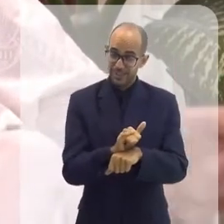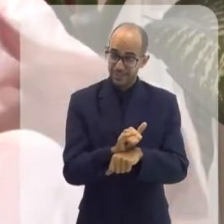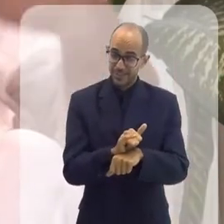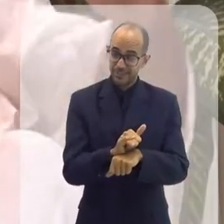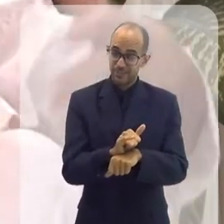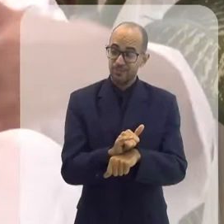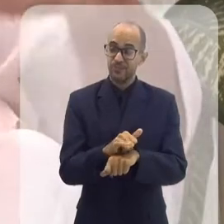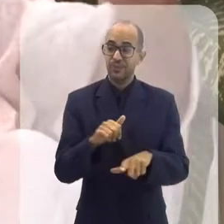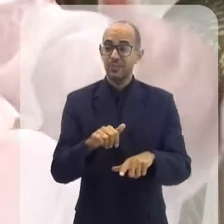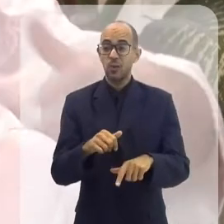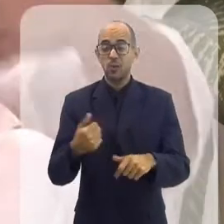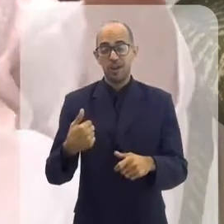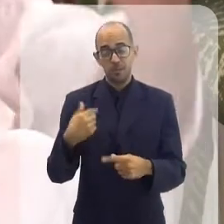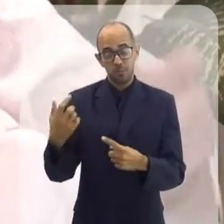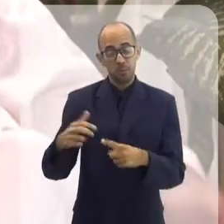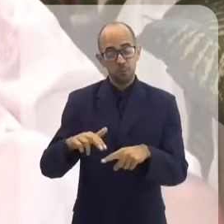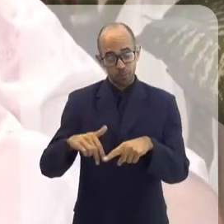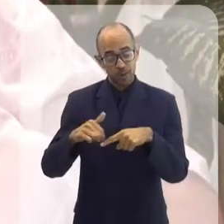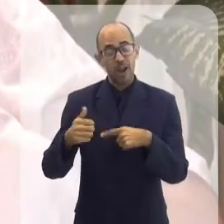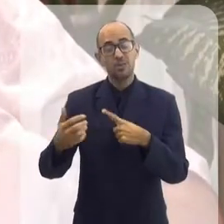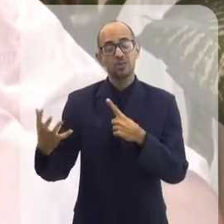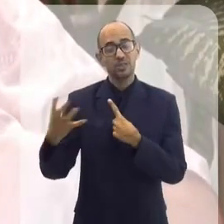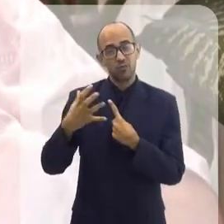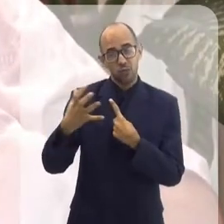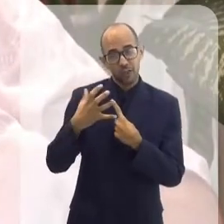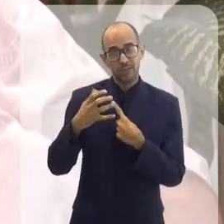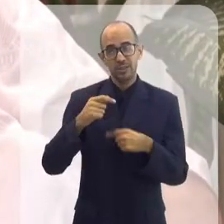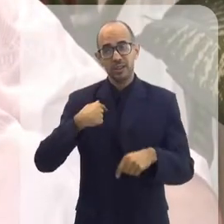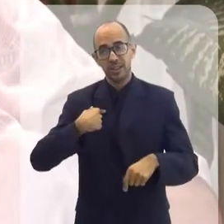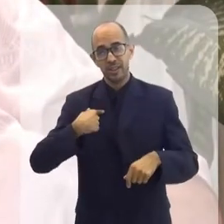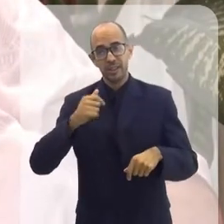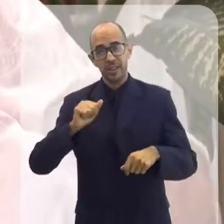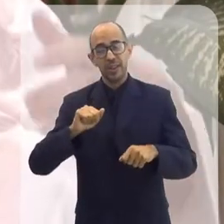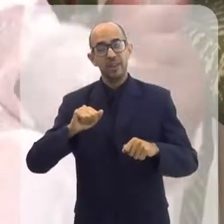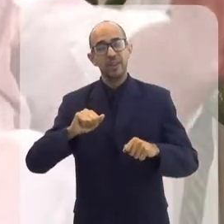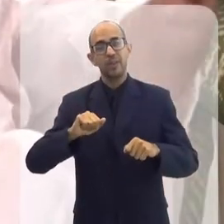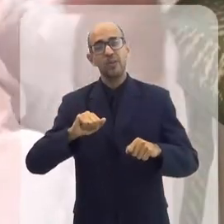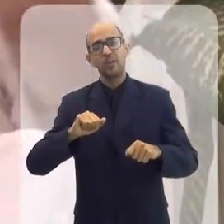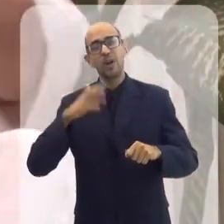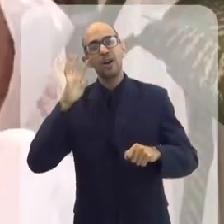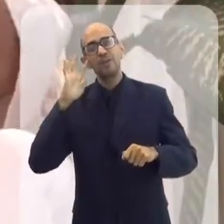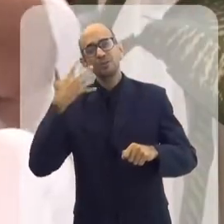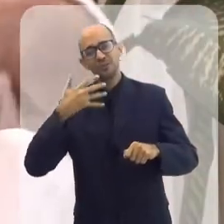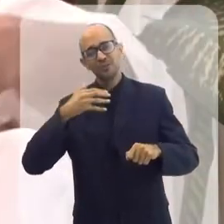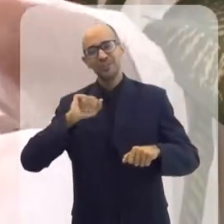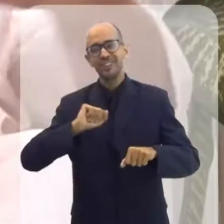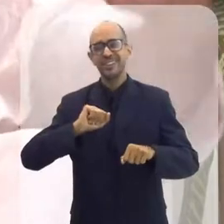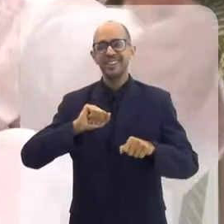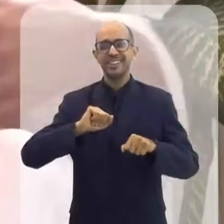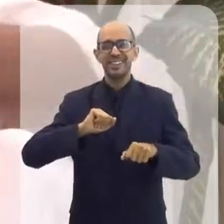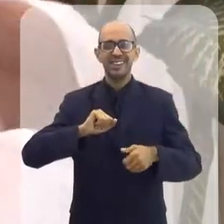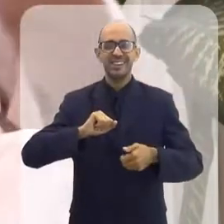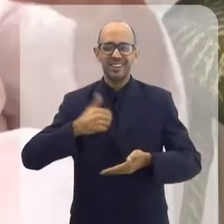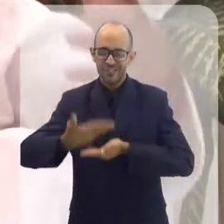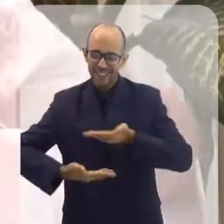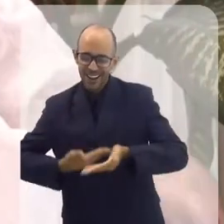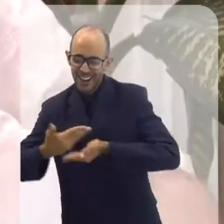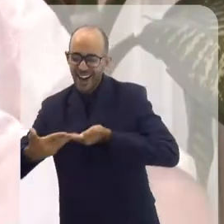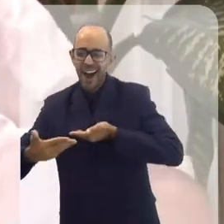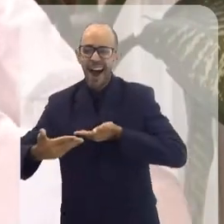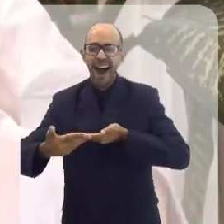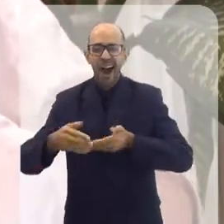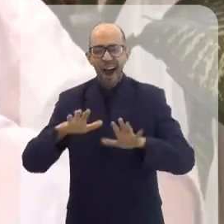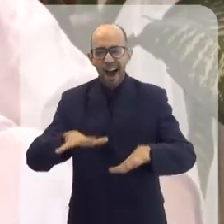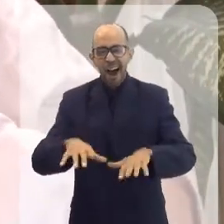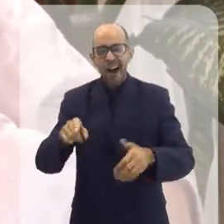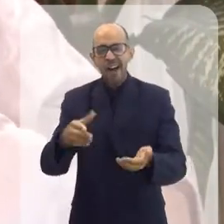então eu estimulado por isso tudo é extravasei troquei Ou pelo